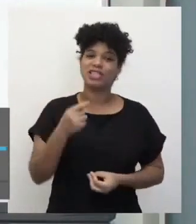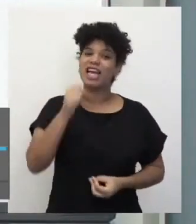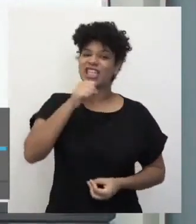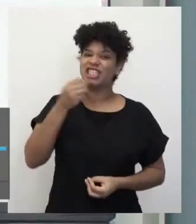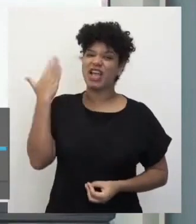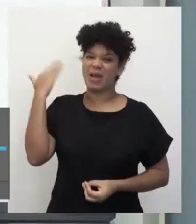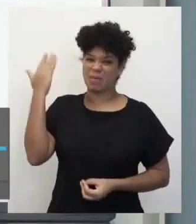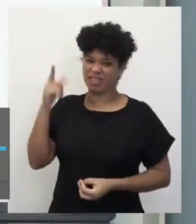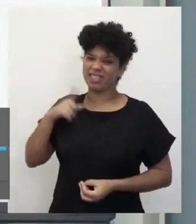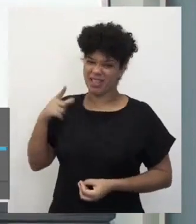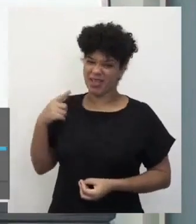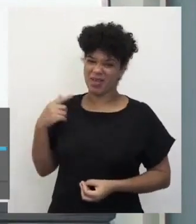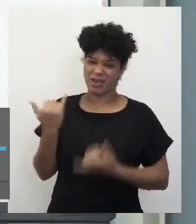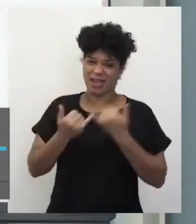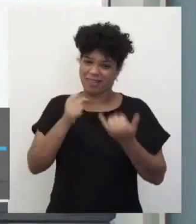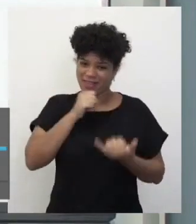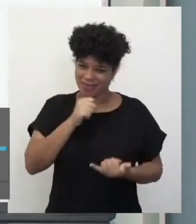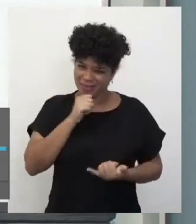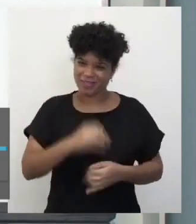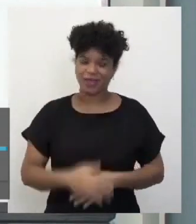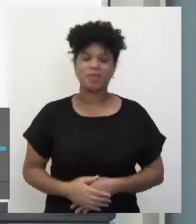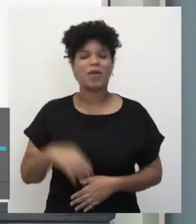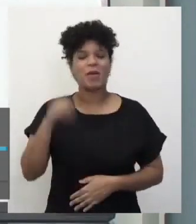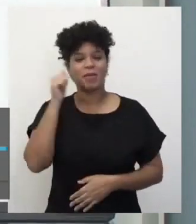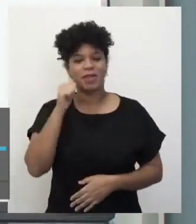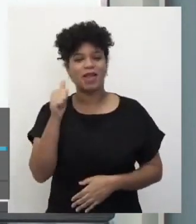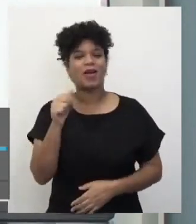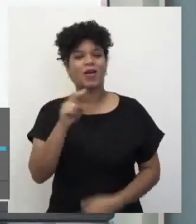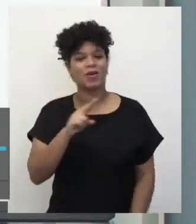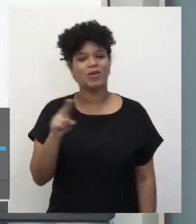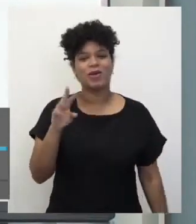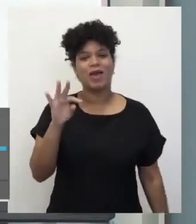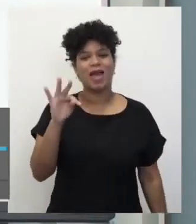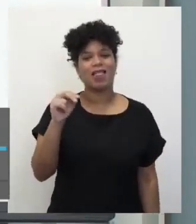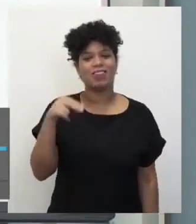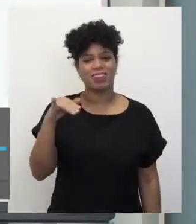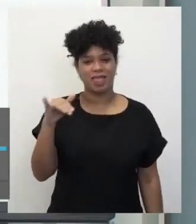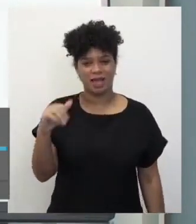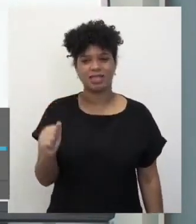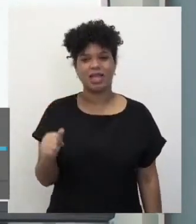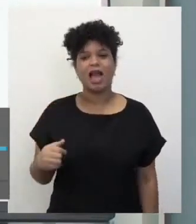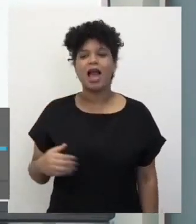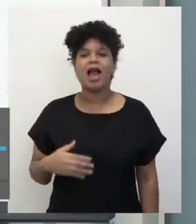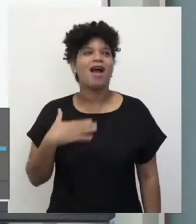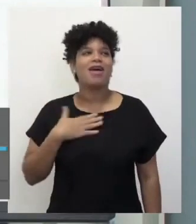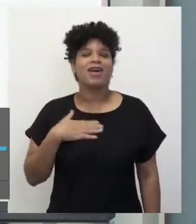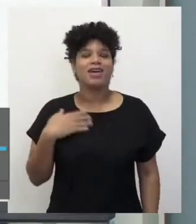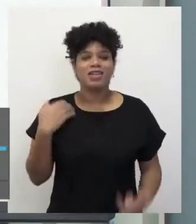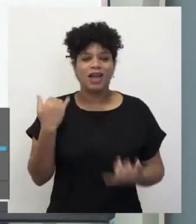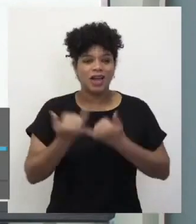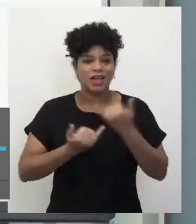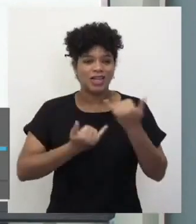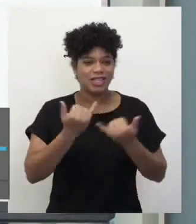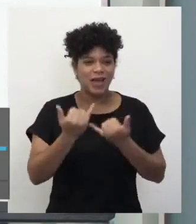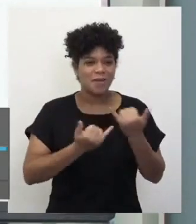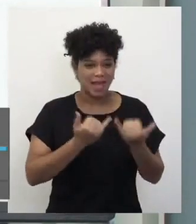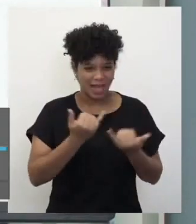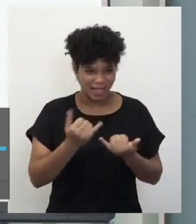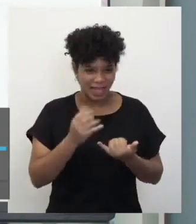Exato. A professora Tânia, a culinária italiana, né? Descendente de italianos, né? Eu também adoro um bom prato de massa, viu, professora